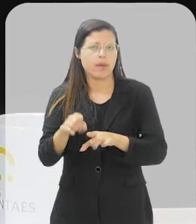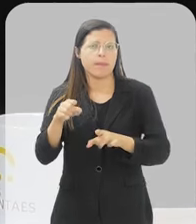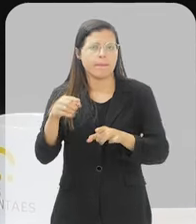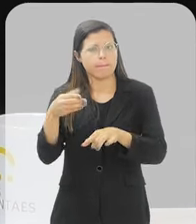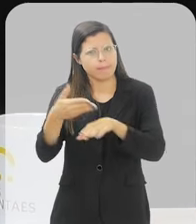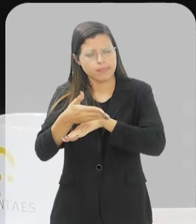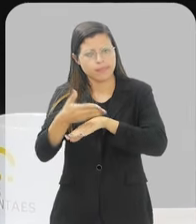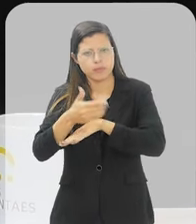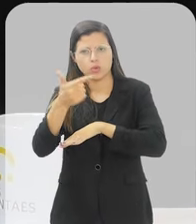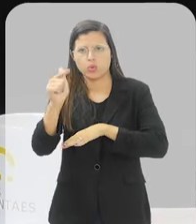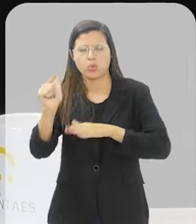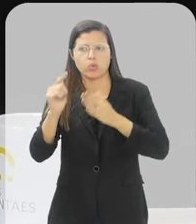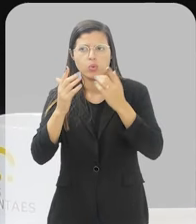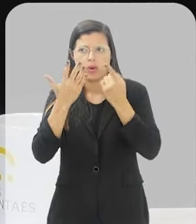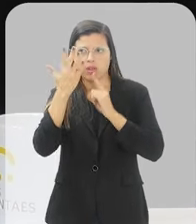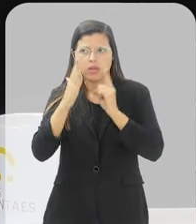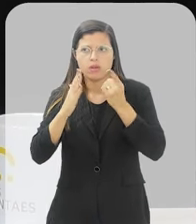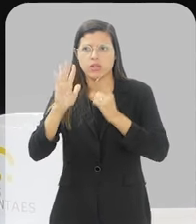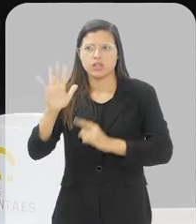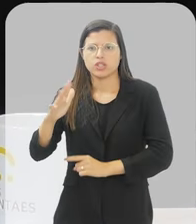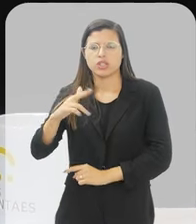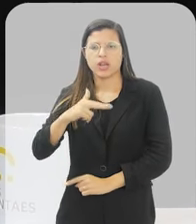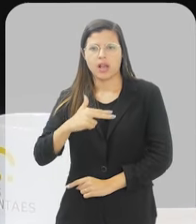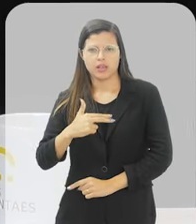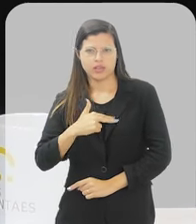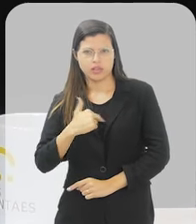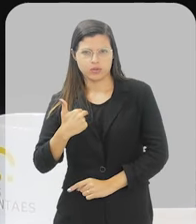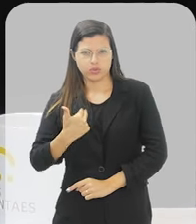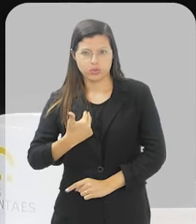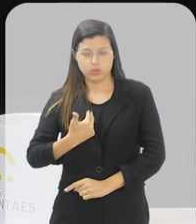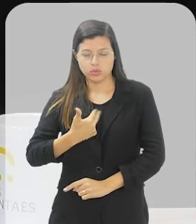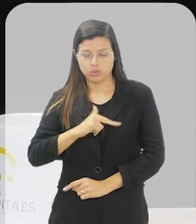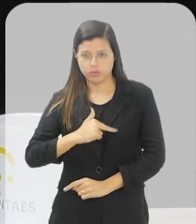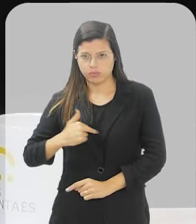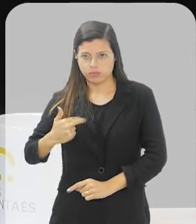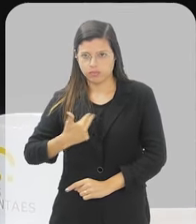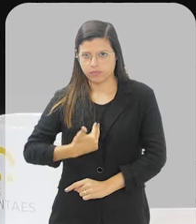carnavais. Já viajei para o Carnaval da Suíça,